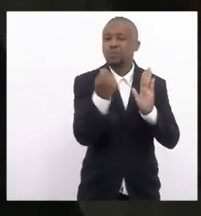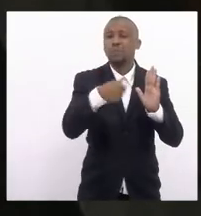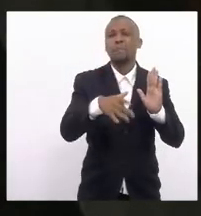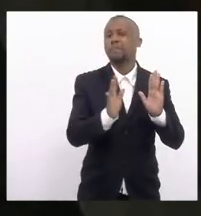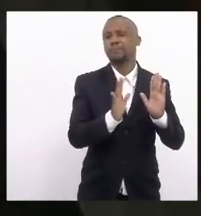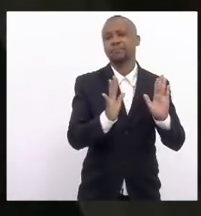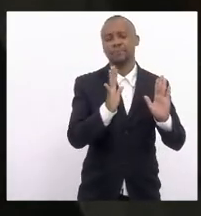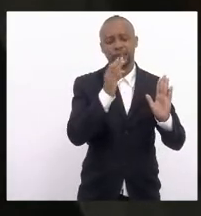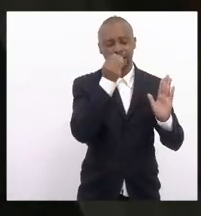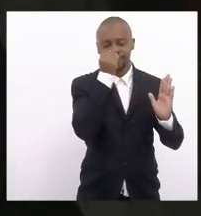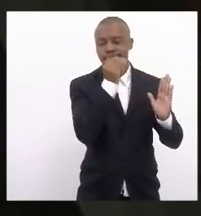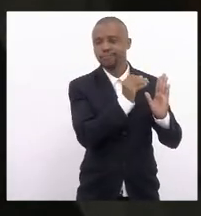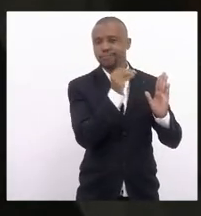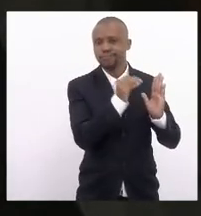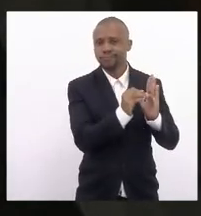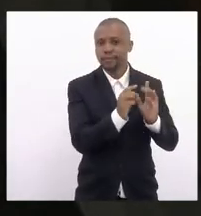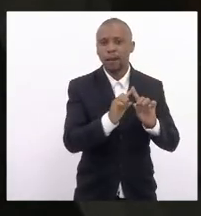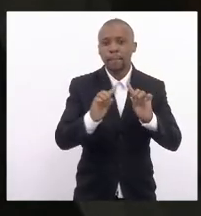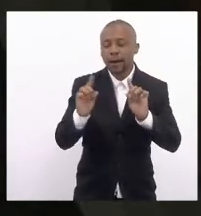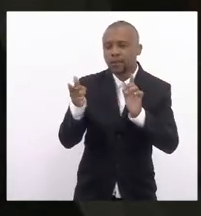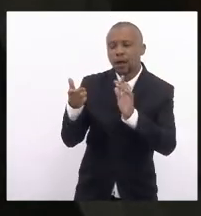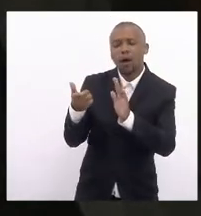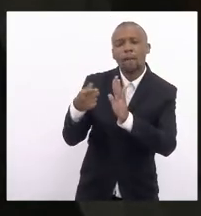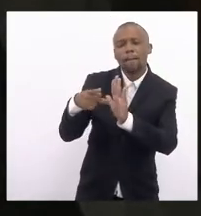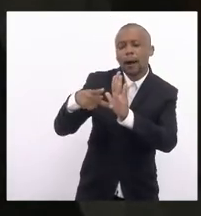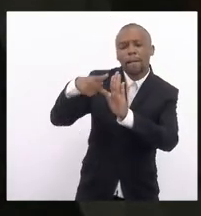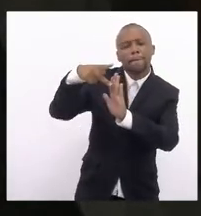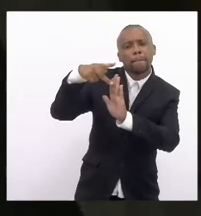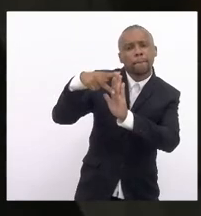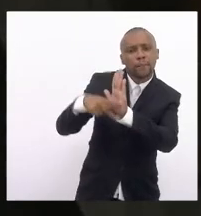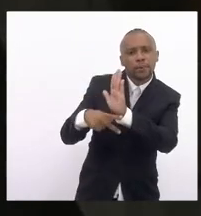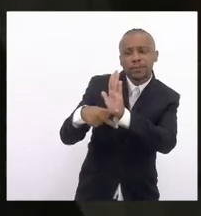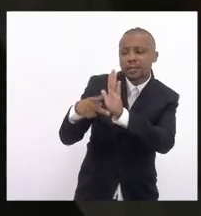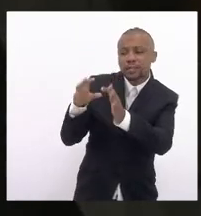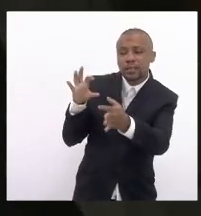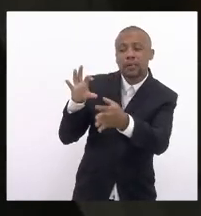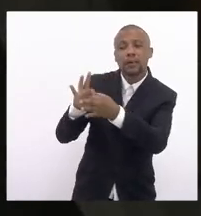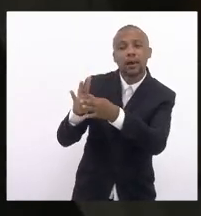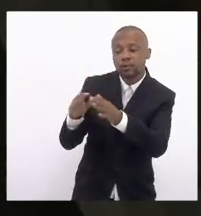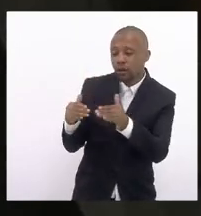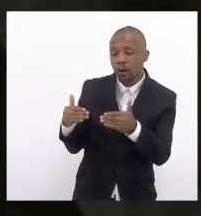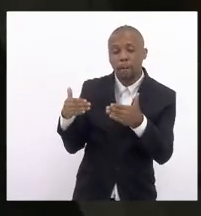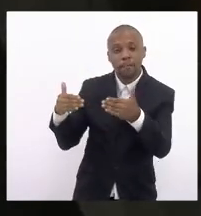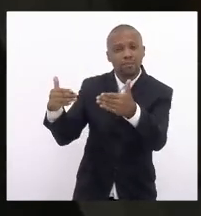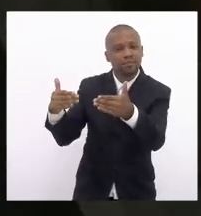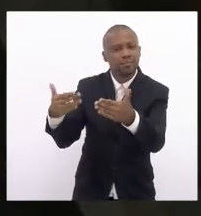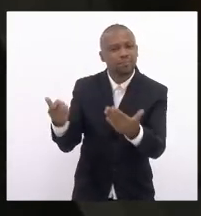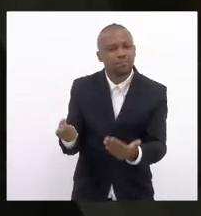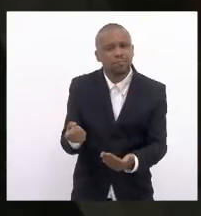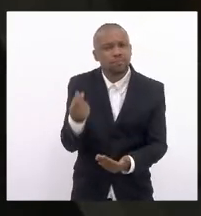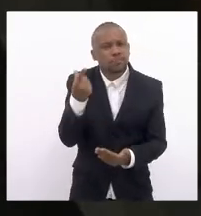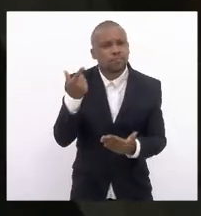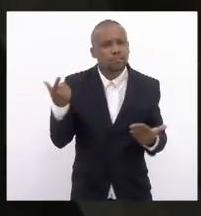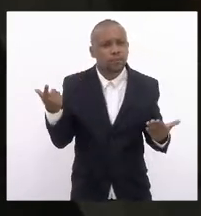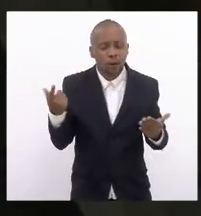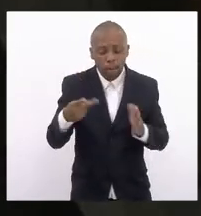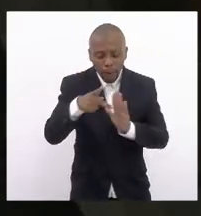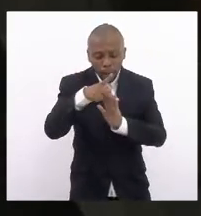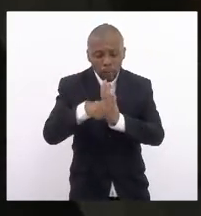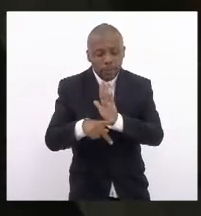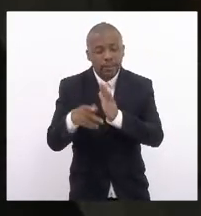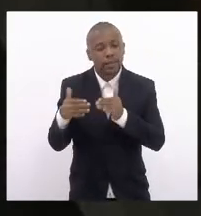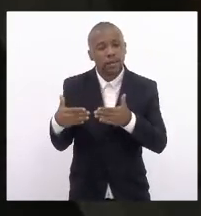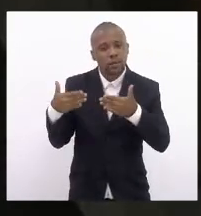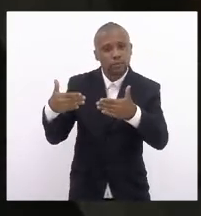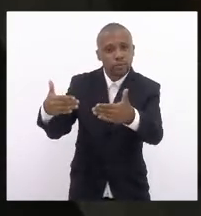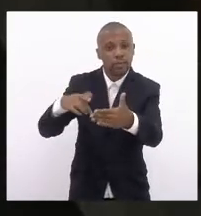Agora, uma portaria ministerial, quem foi que disse que uma portaria ministerial, Luiz Paulo,